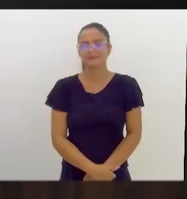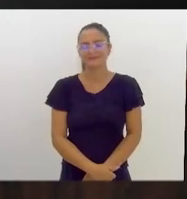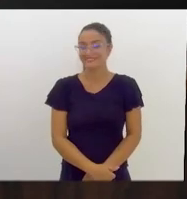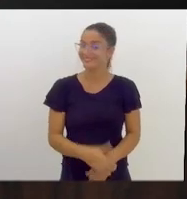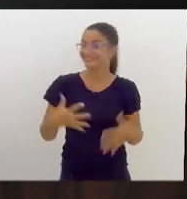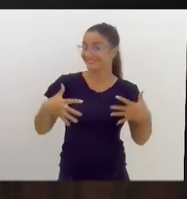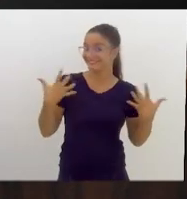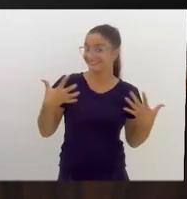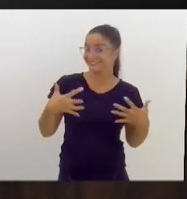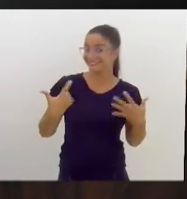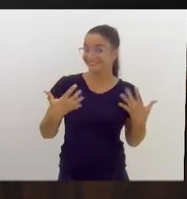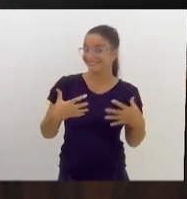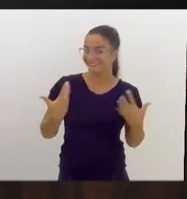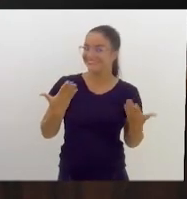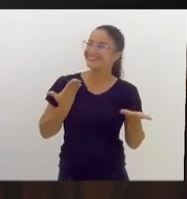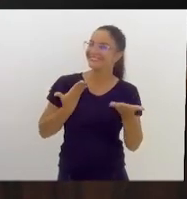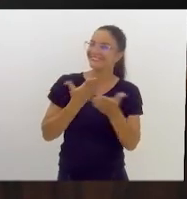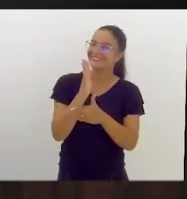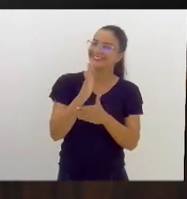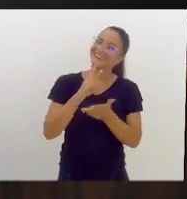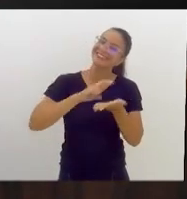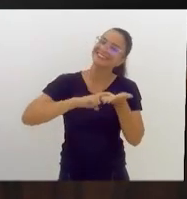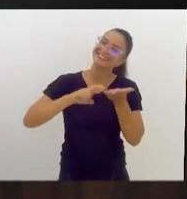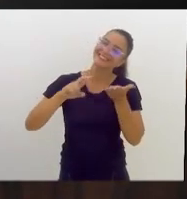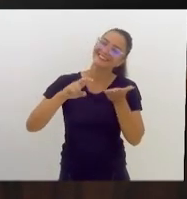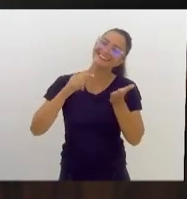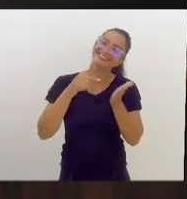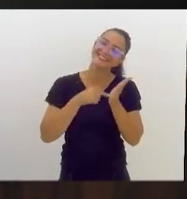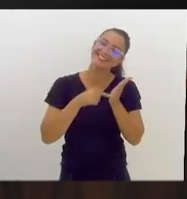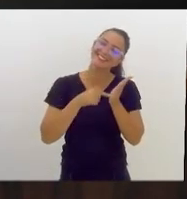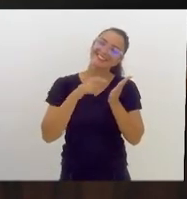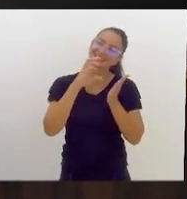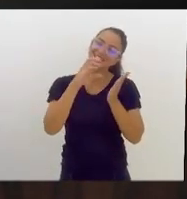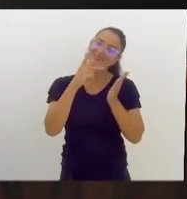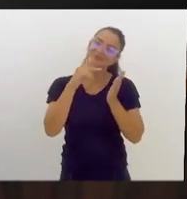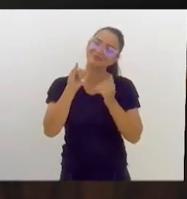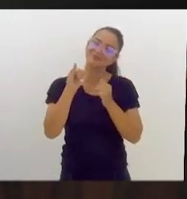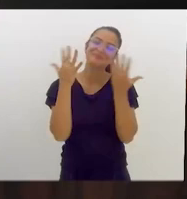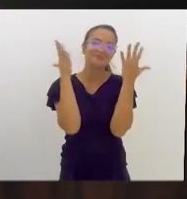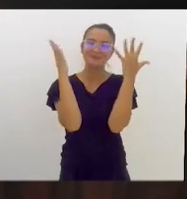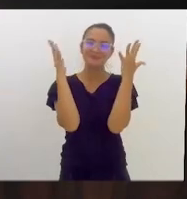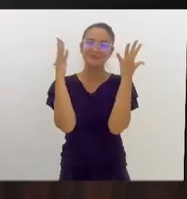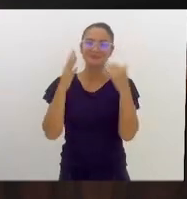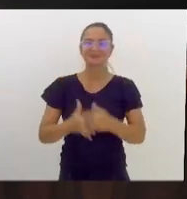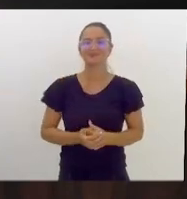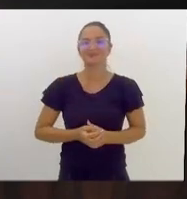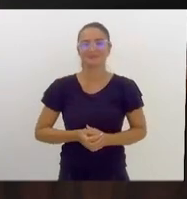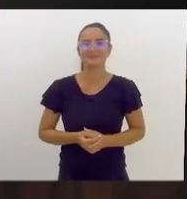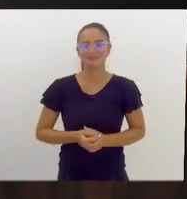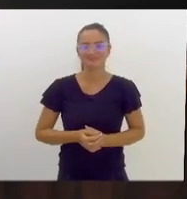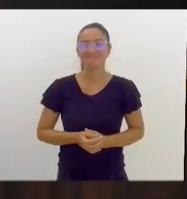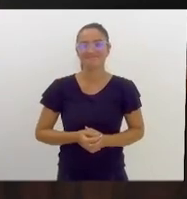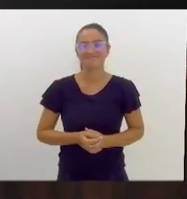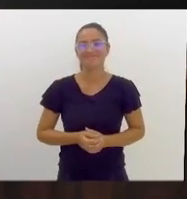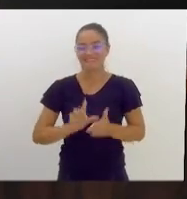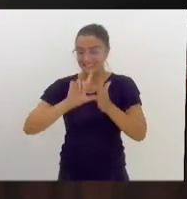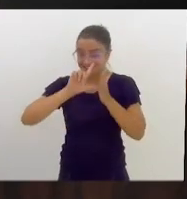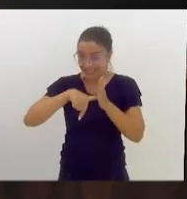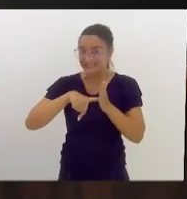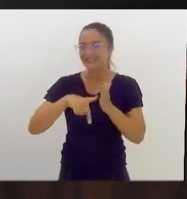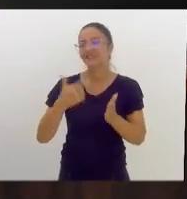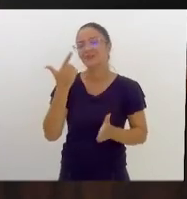que aprovamos o relatório da CPI com louvor, já passado do tempo.